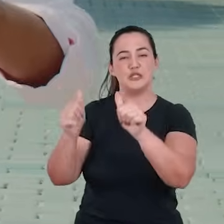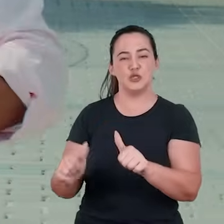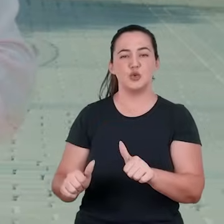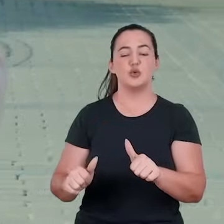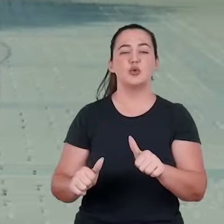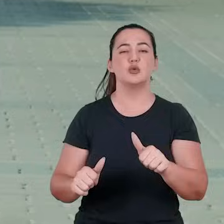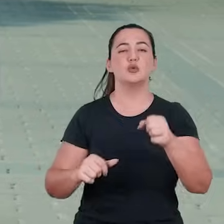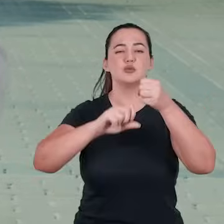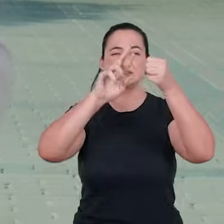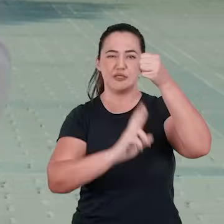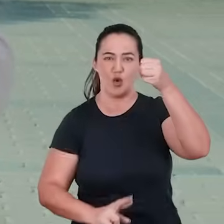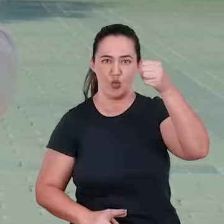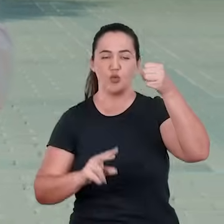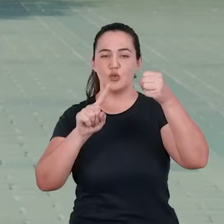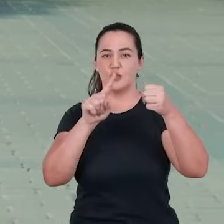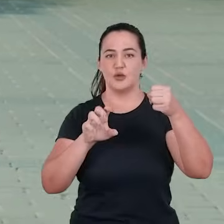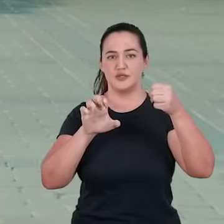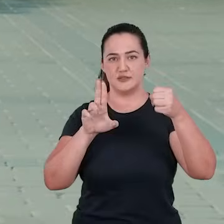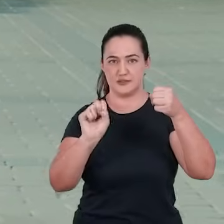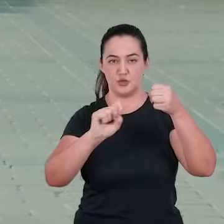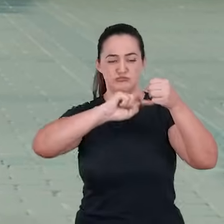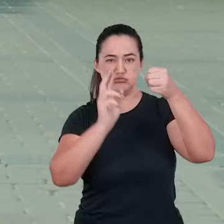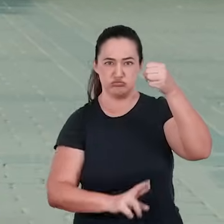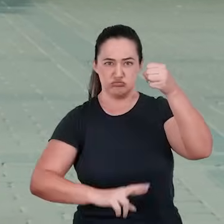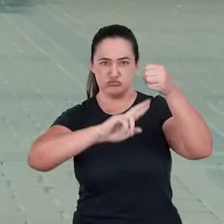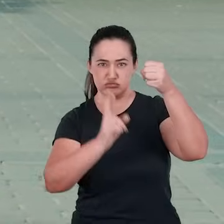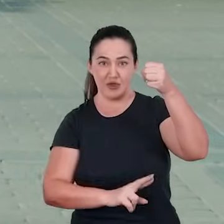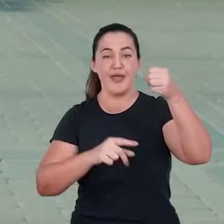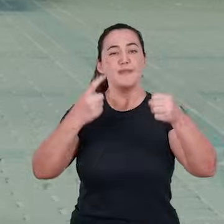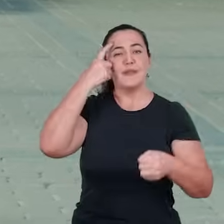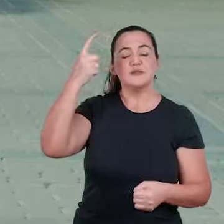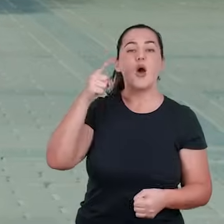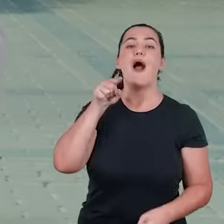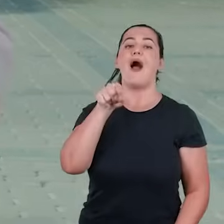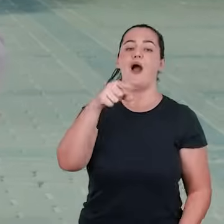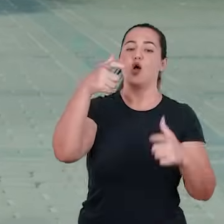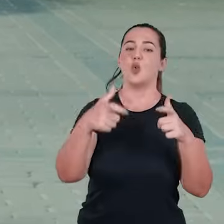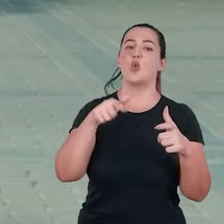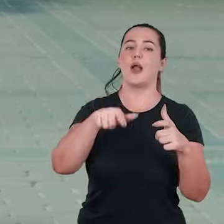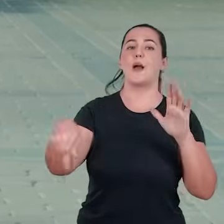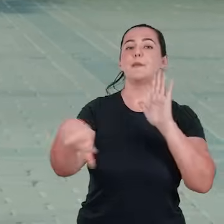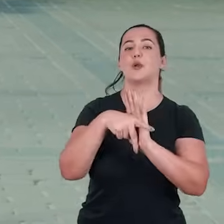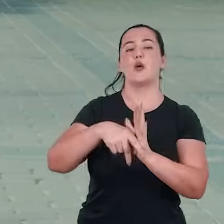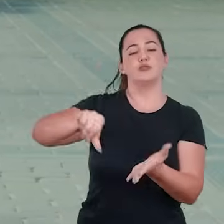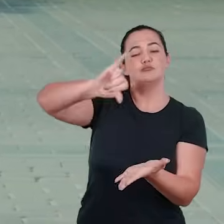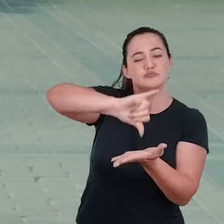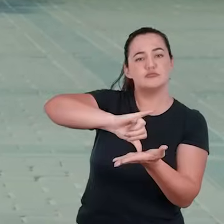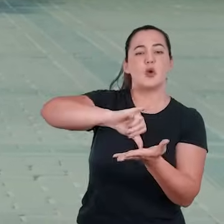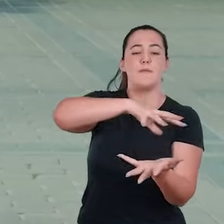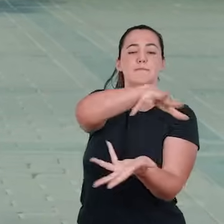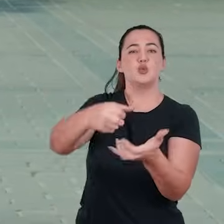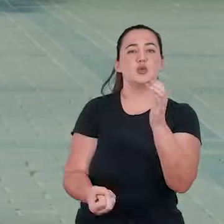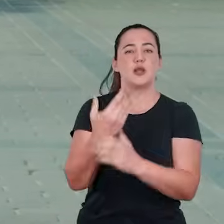ou o umbigo do mundo. E ali ele prometeu que revelaria às pessoas tudo sobre o futuro, os grandes